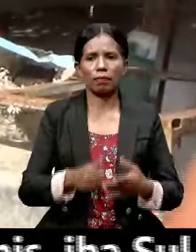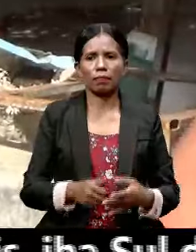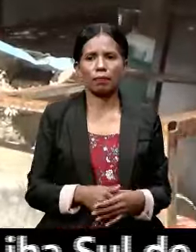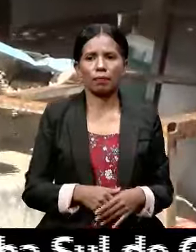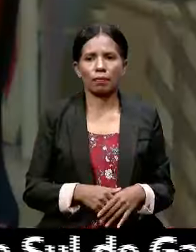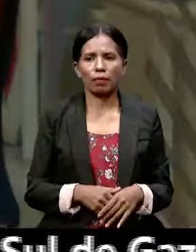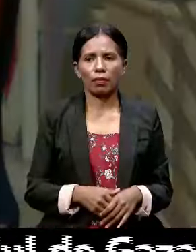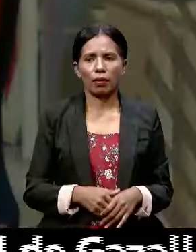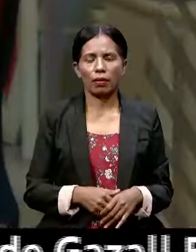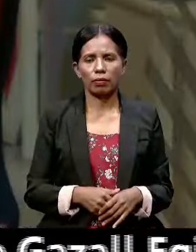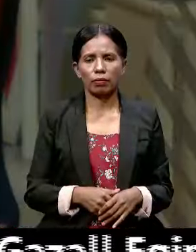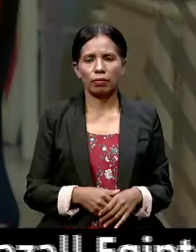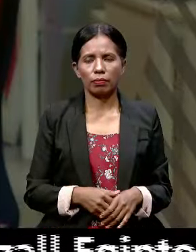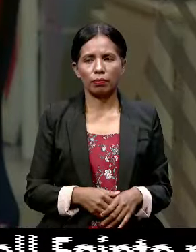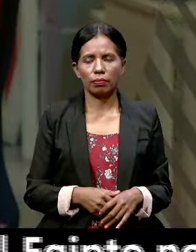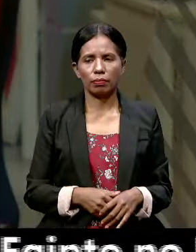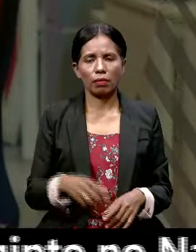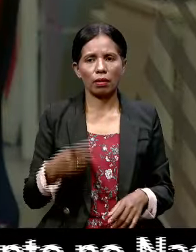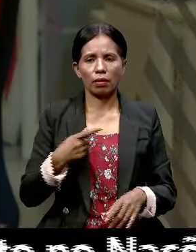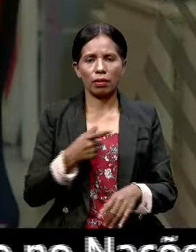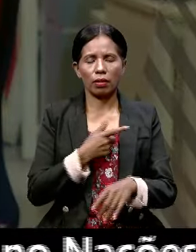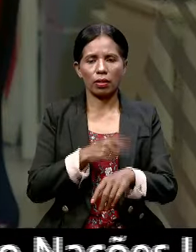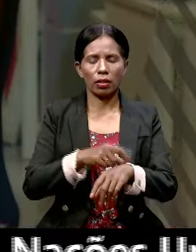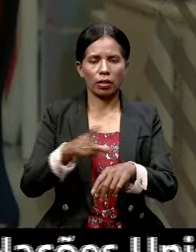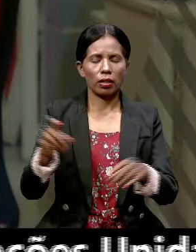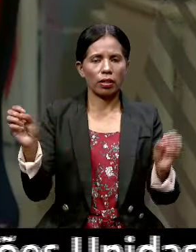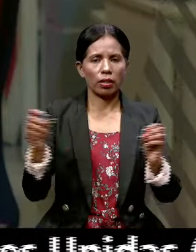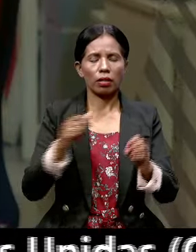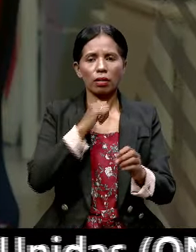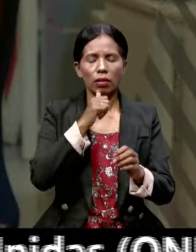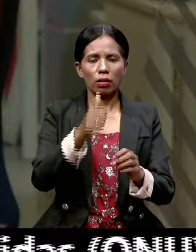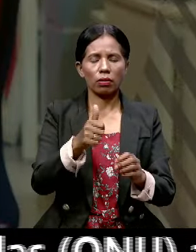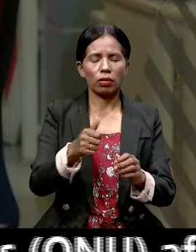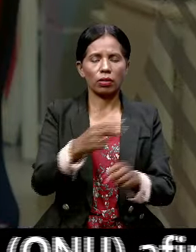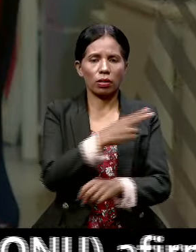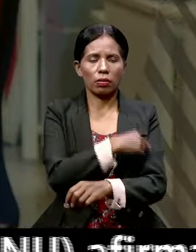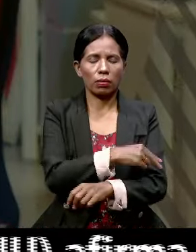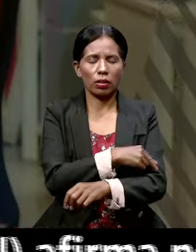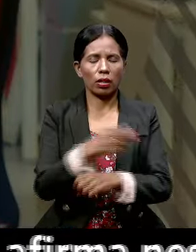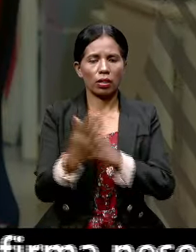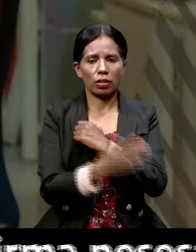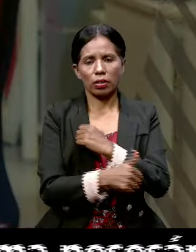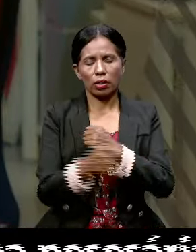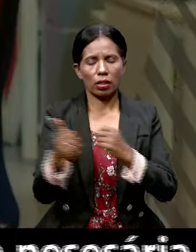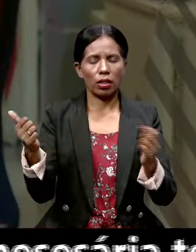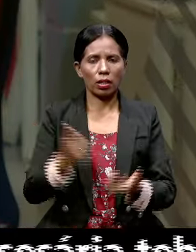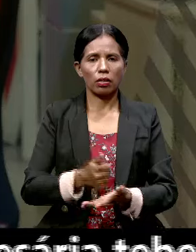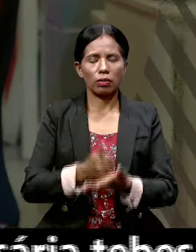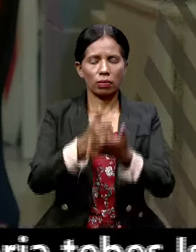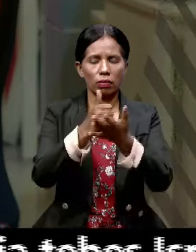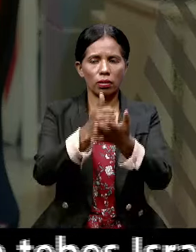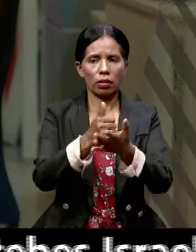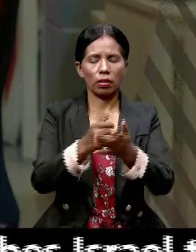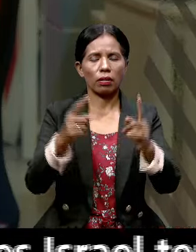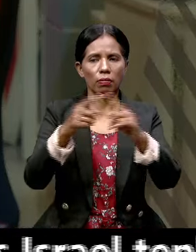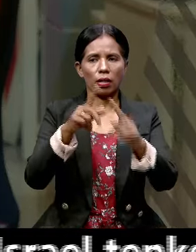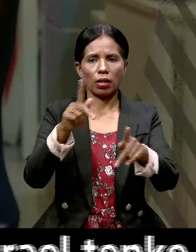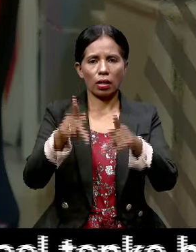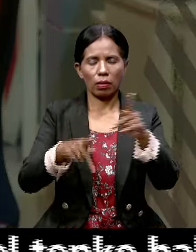GMN. Parlamento Nasional lamenta o hospital e estrangeiro la hal atendimento dia ba